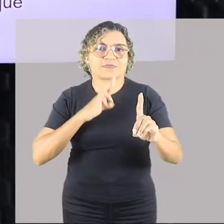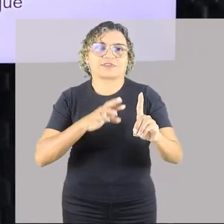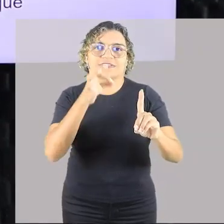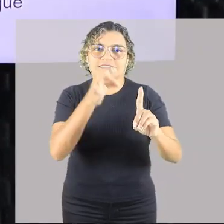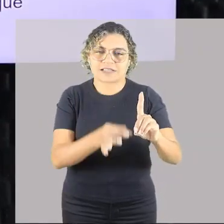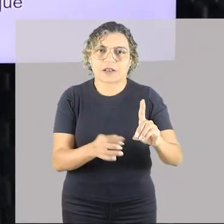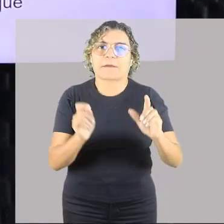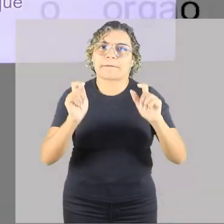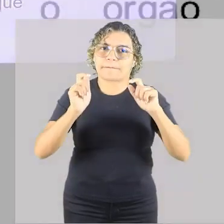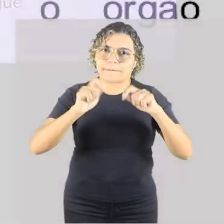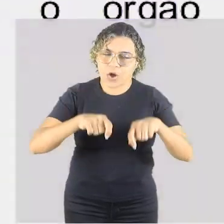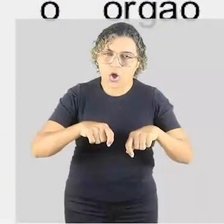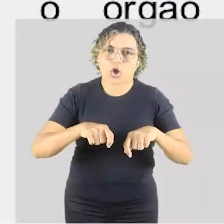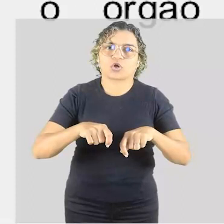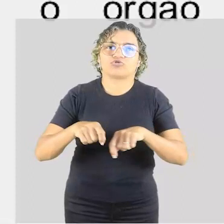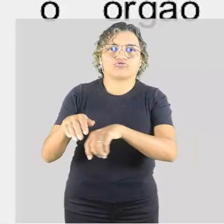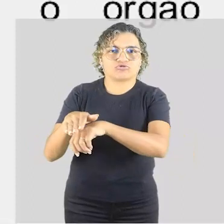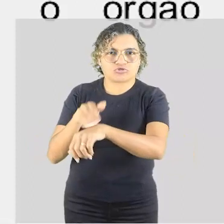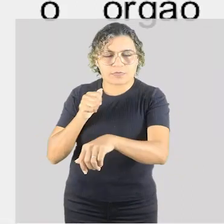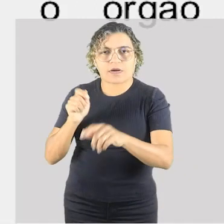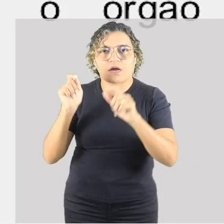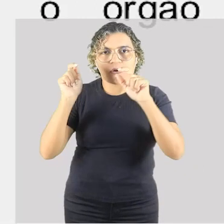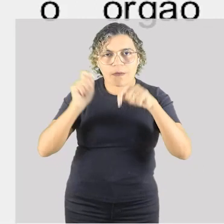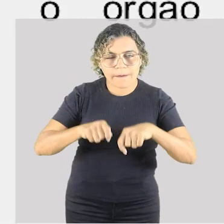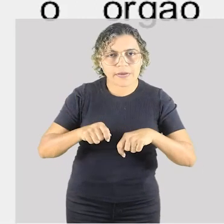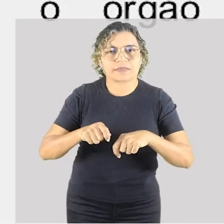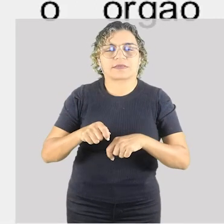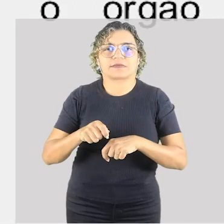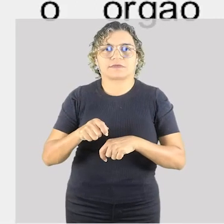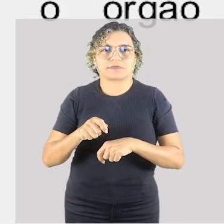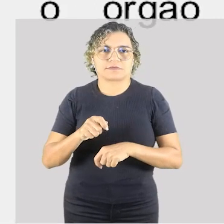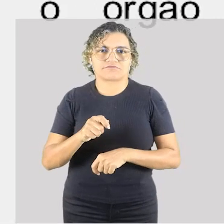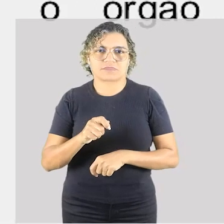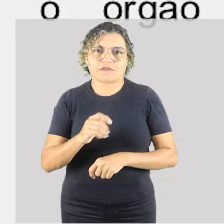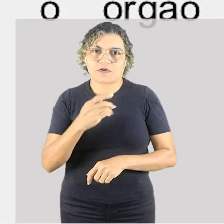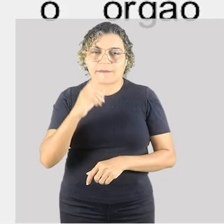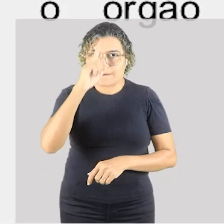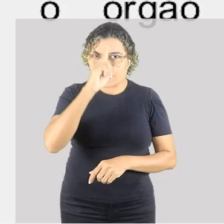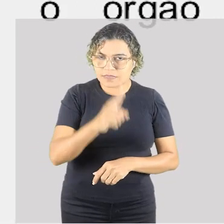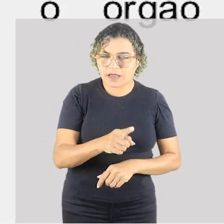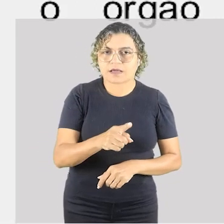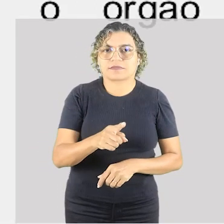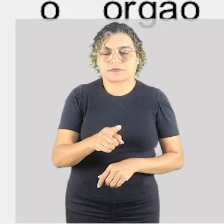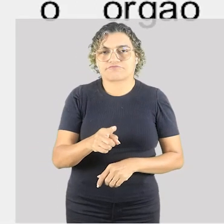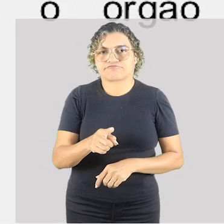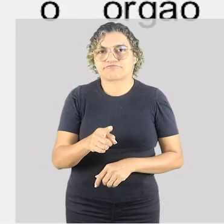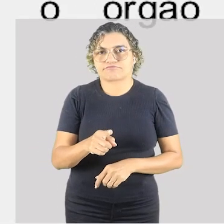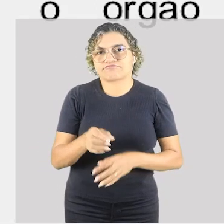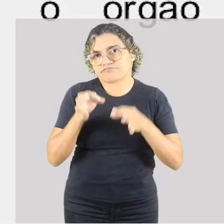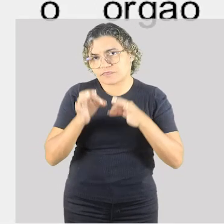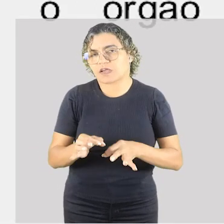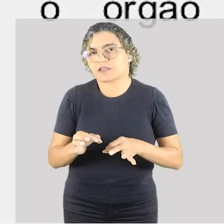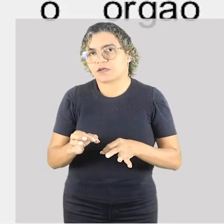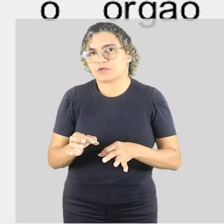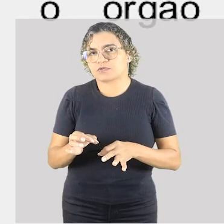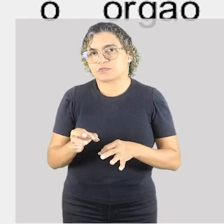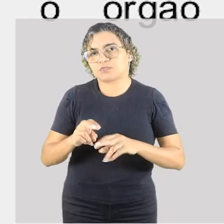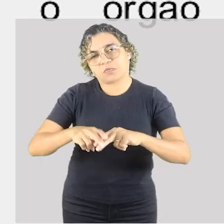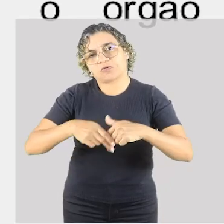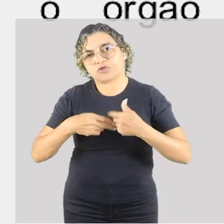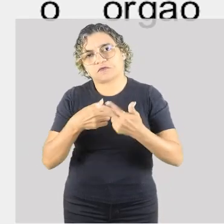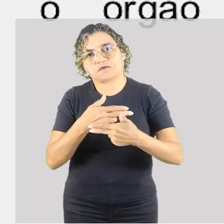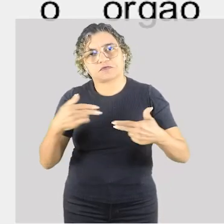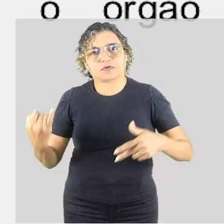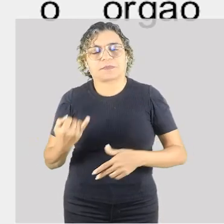Letra D. Pode avocar temporariamente a competência que fora delegada, e o que se dará em caráter excepcional e por